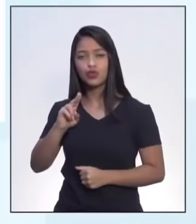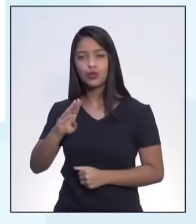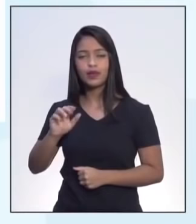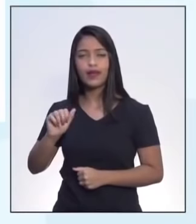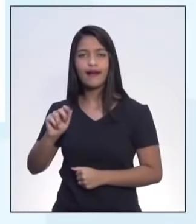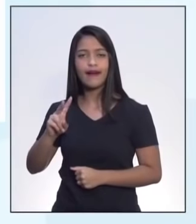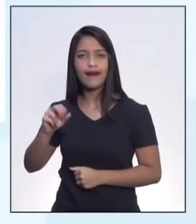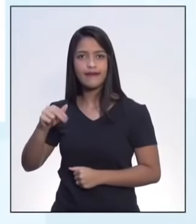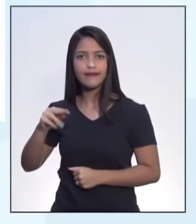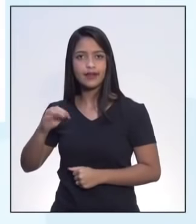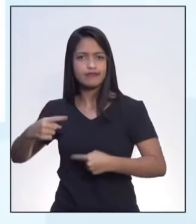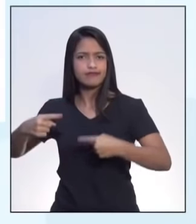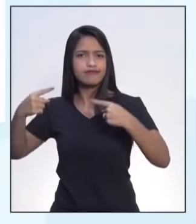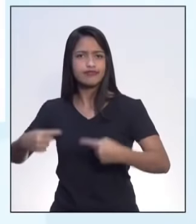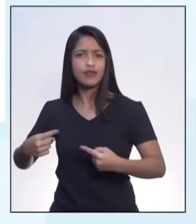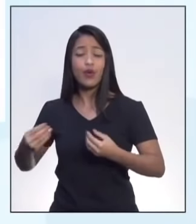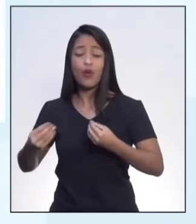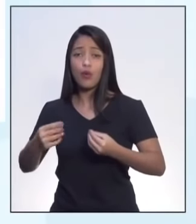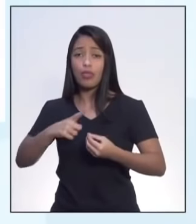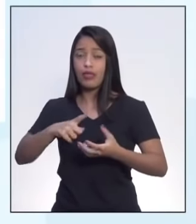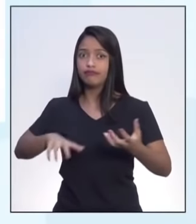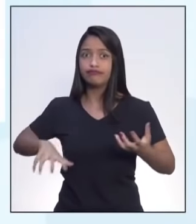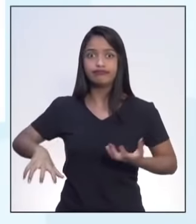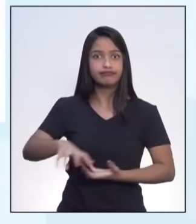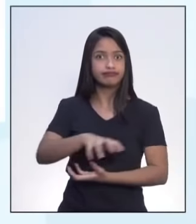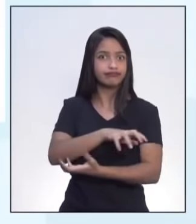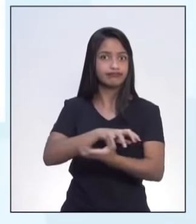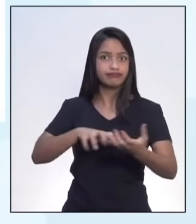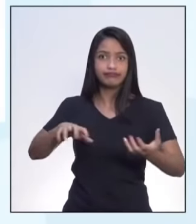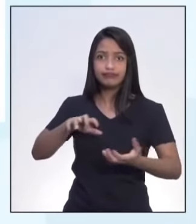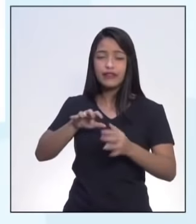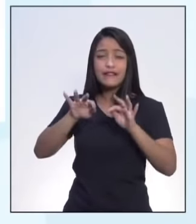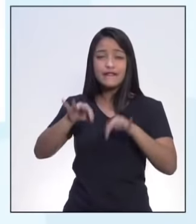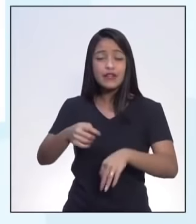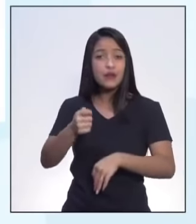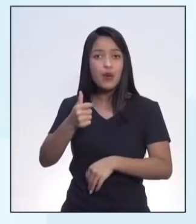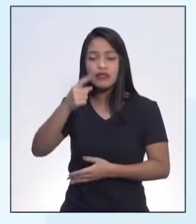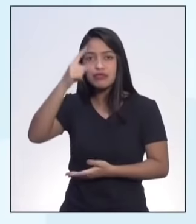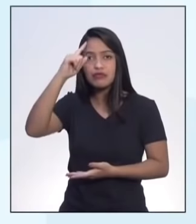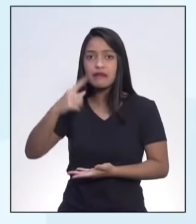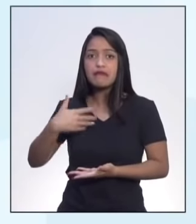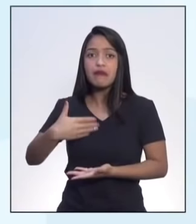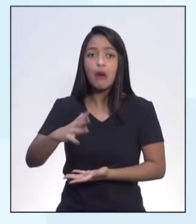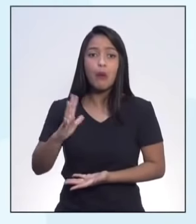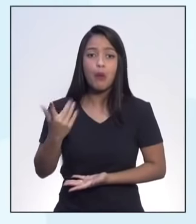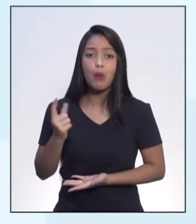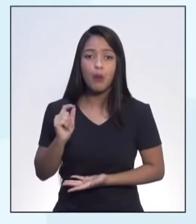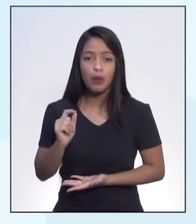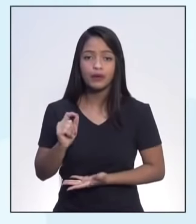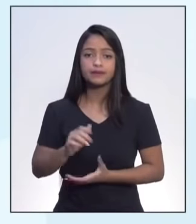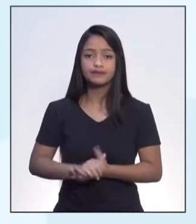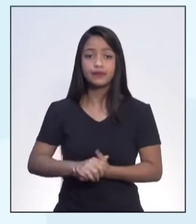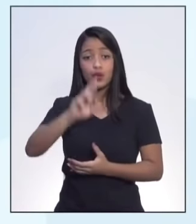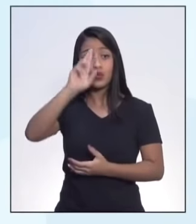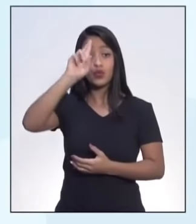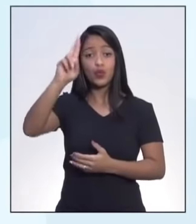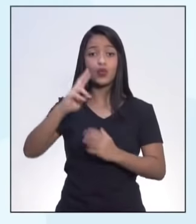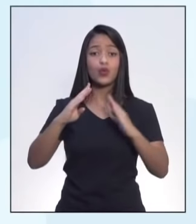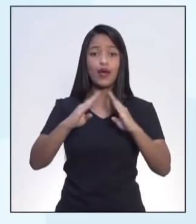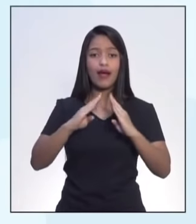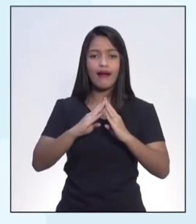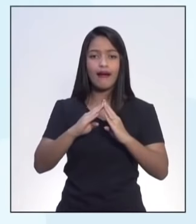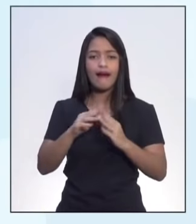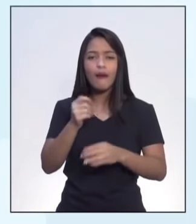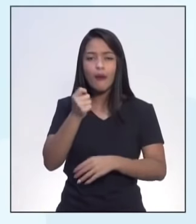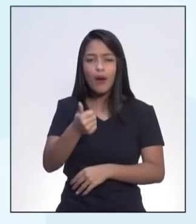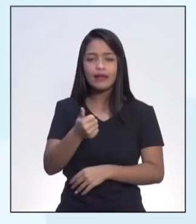por reviravolta e até o último momento não se sabia o que esperar. O dono da casa, até os 10 minutos do segundo tempo, tinha